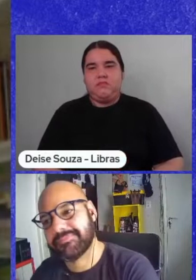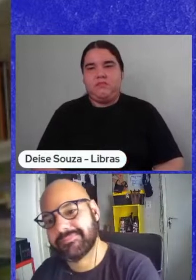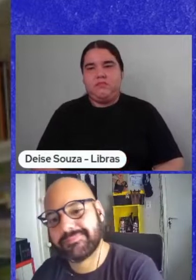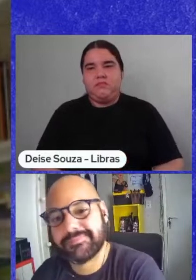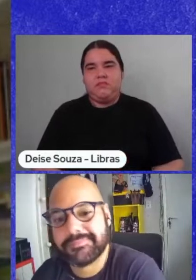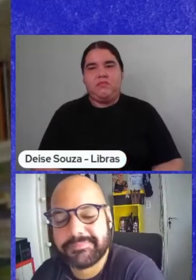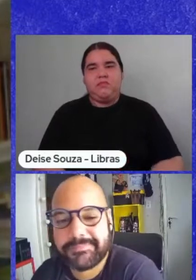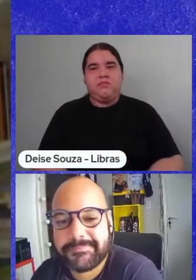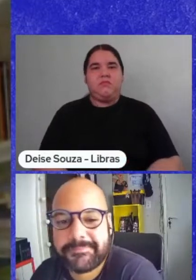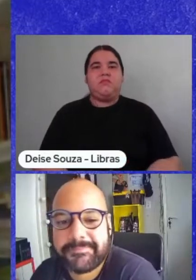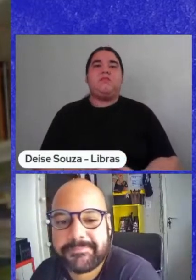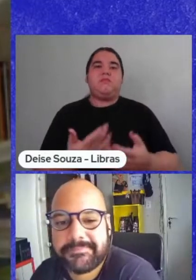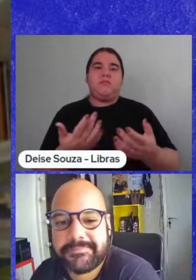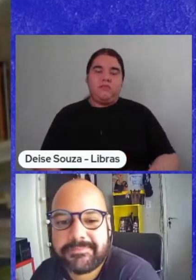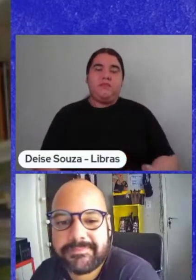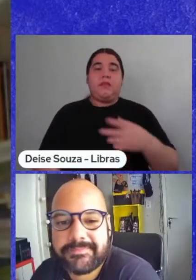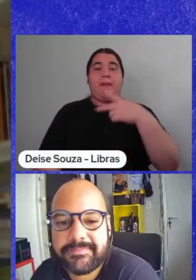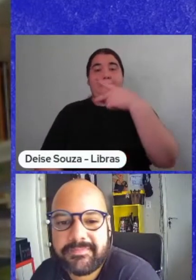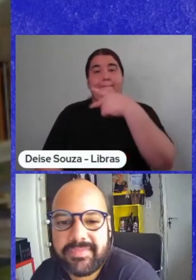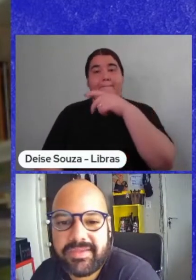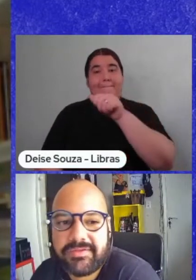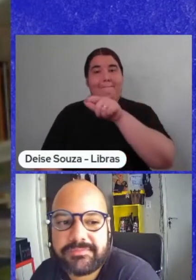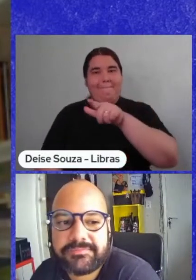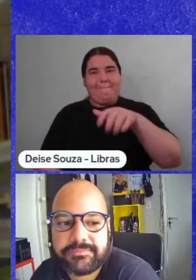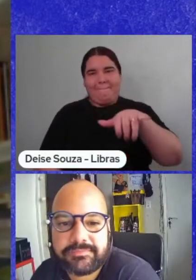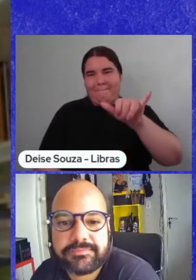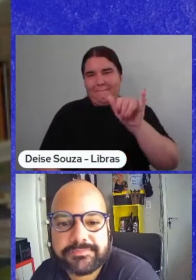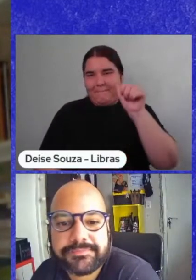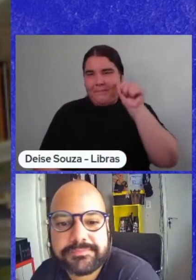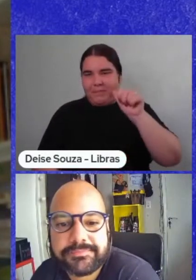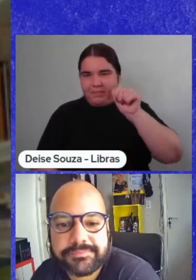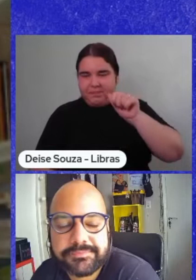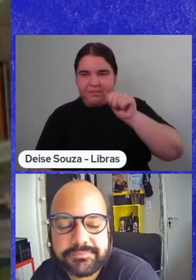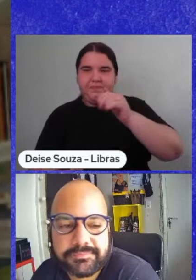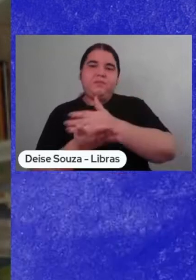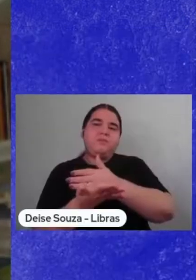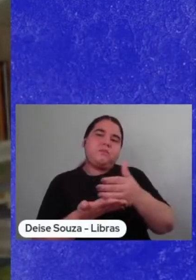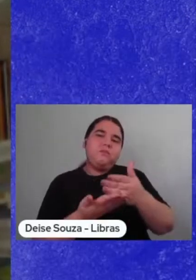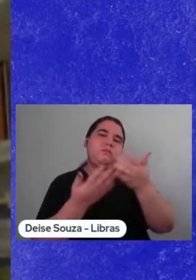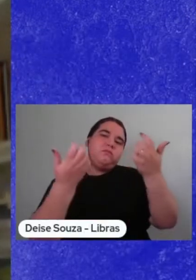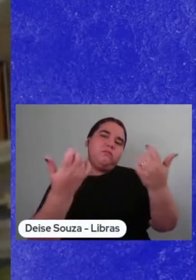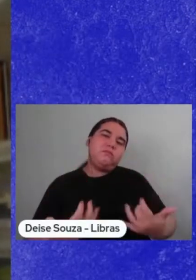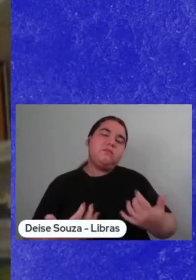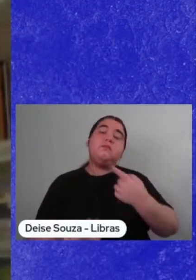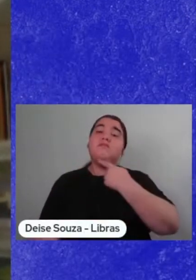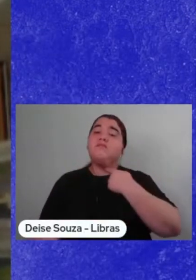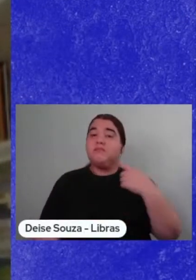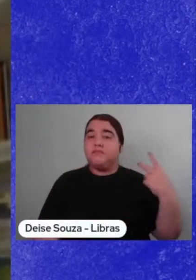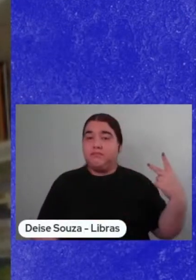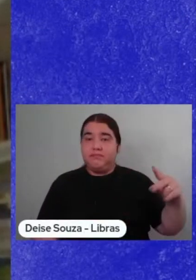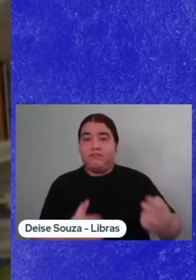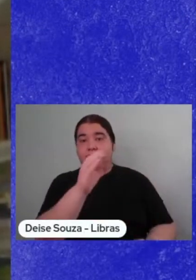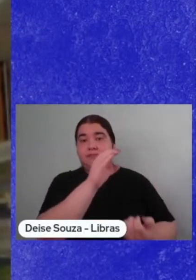agora, que a Pali começou falando um pouco dessa motivação dela de fazer o Neo Sertão, e aí